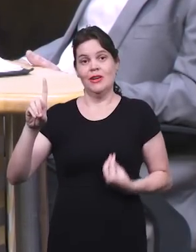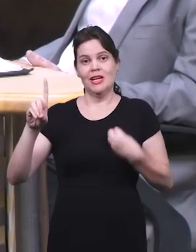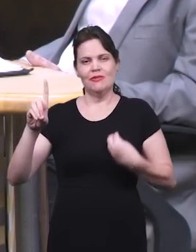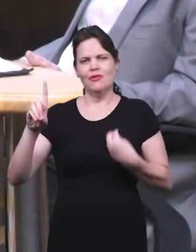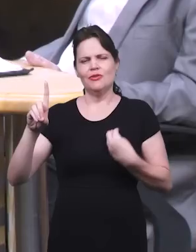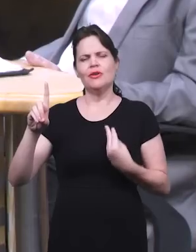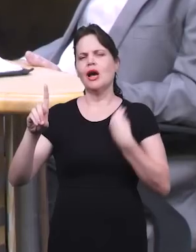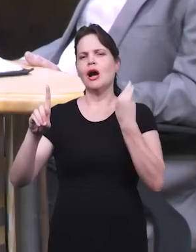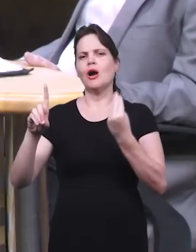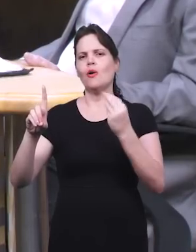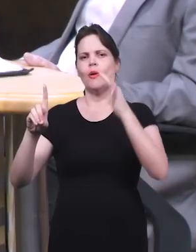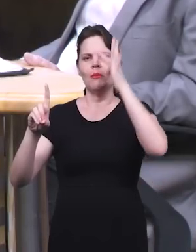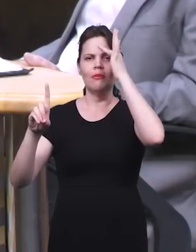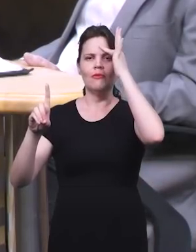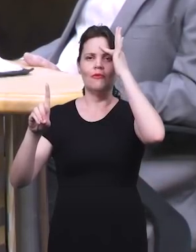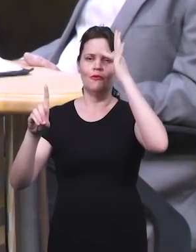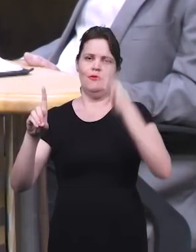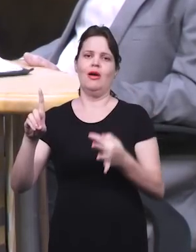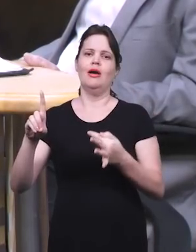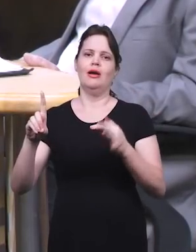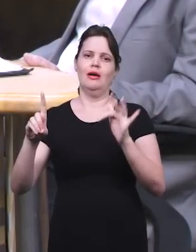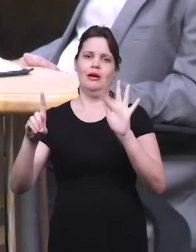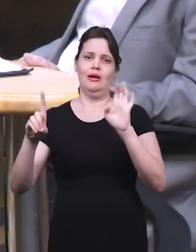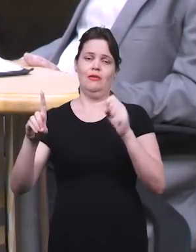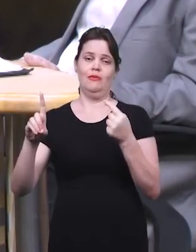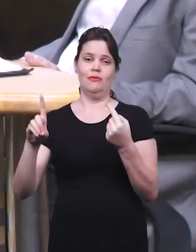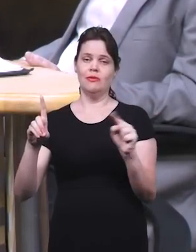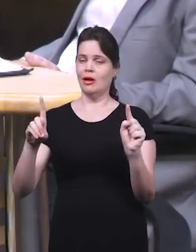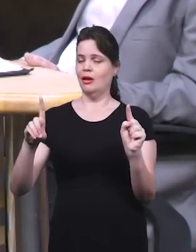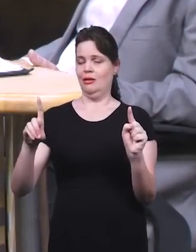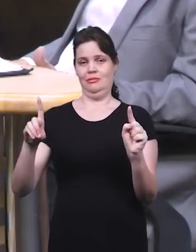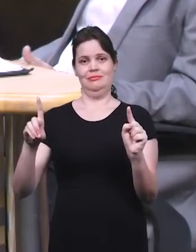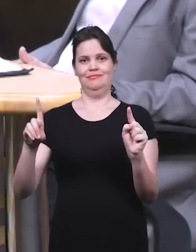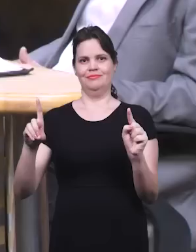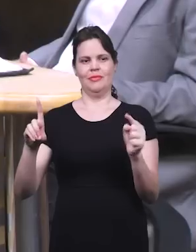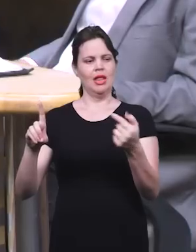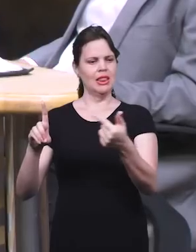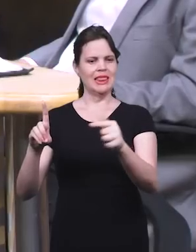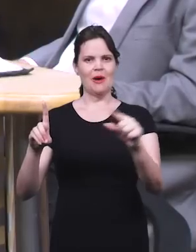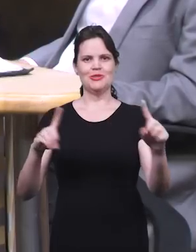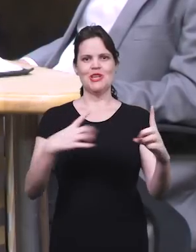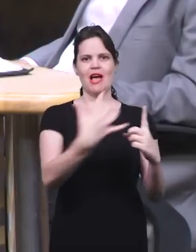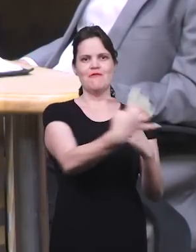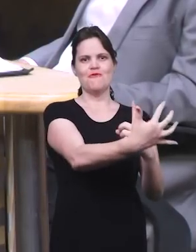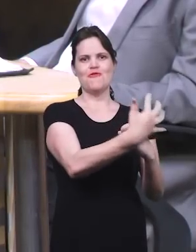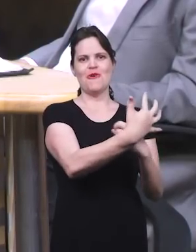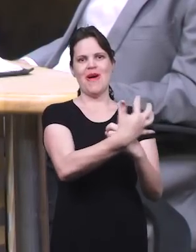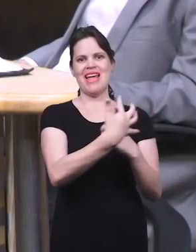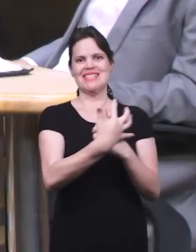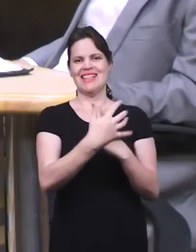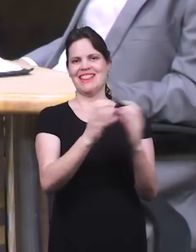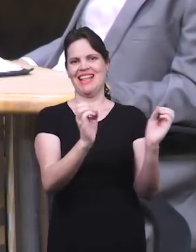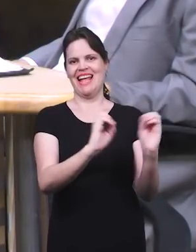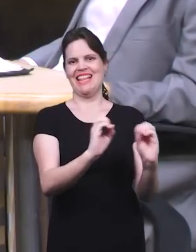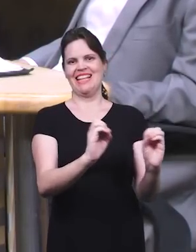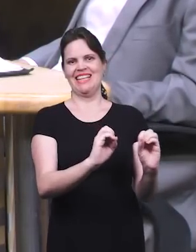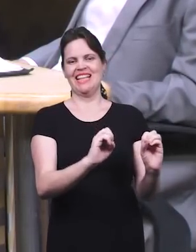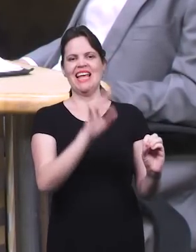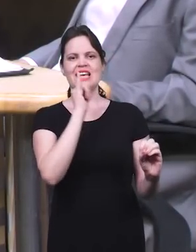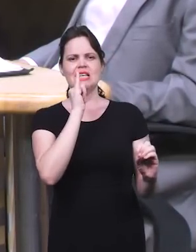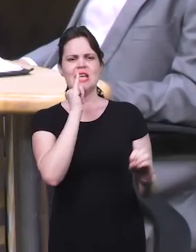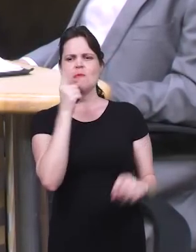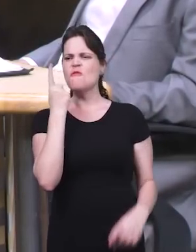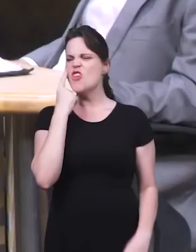os marcos, quando eu digo marcos, as suas experiências antigas já não exerciam uma influência sobre a vida